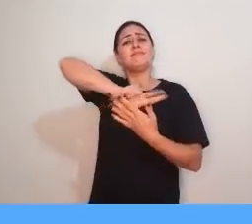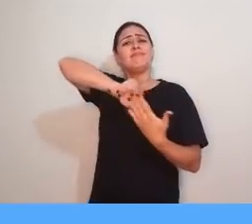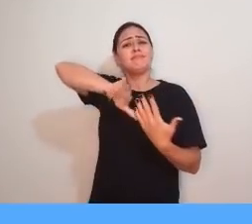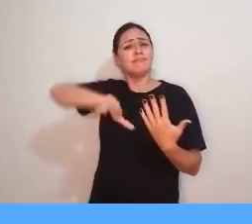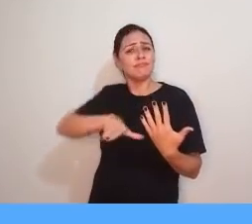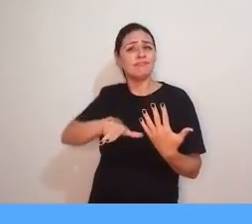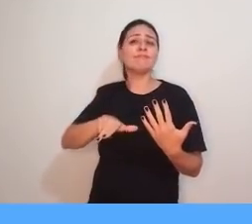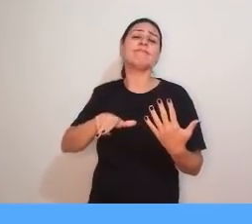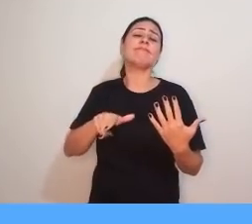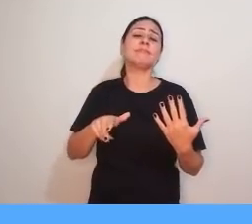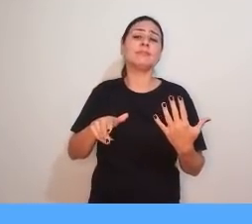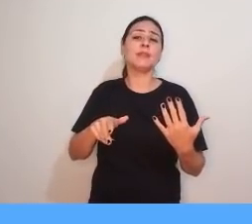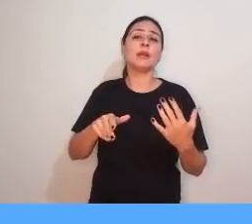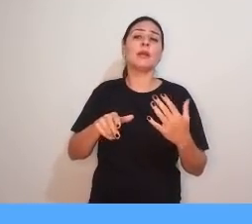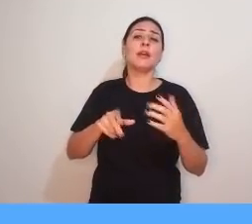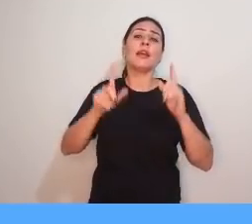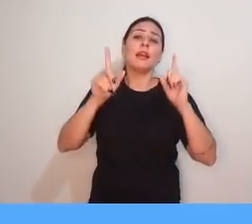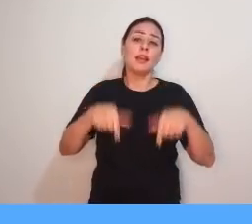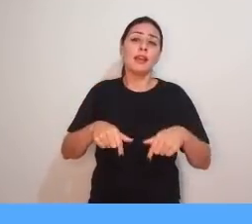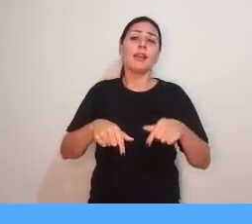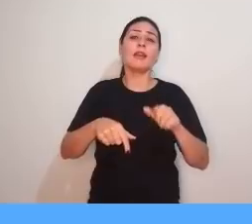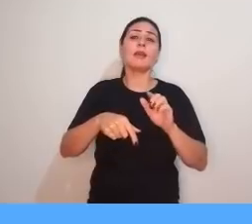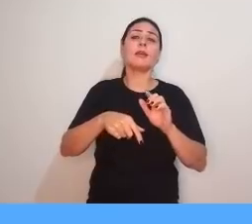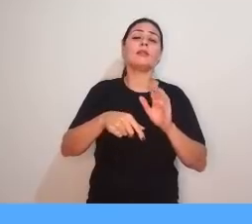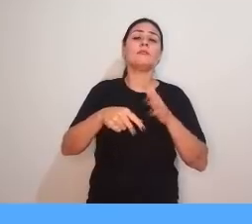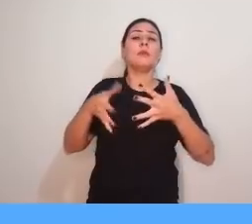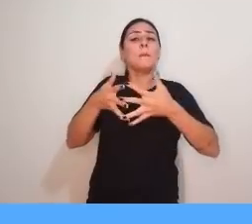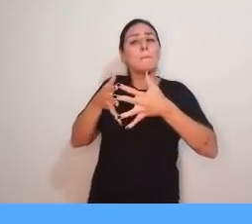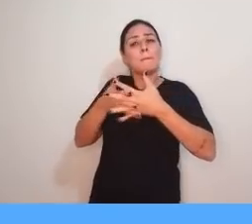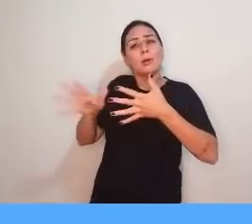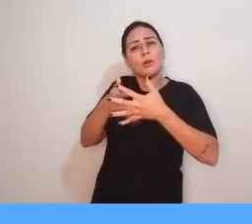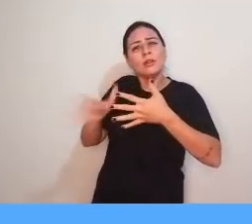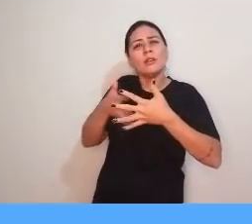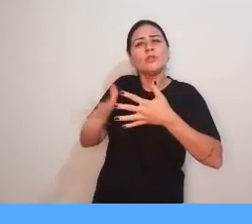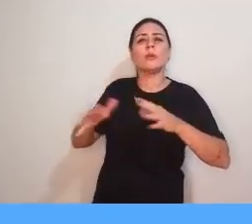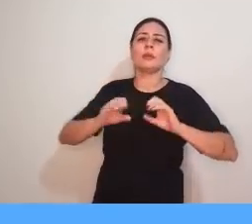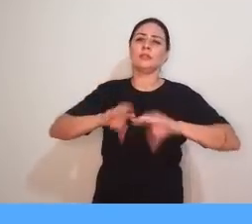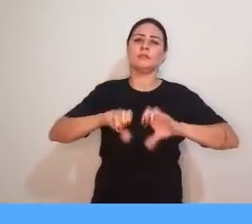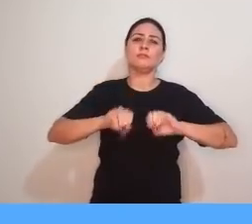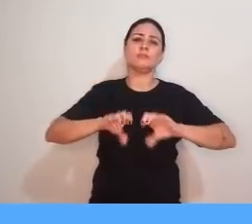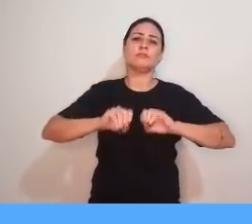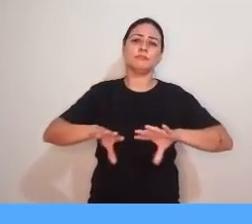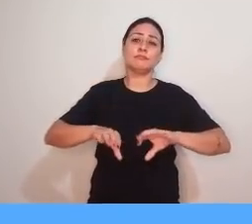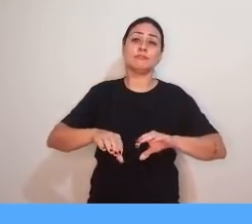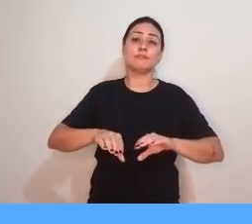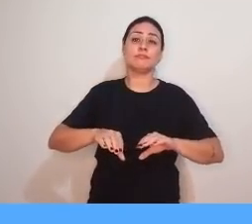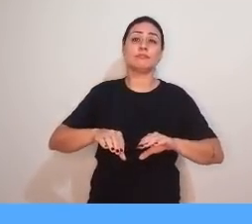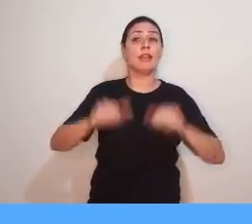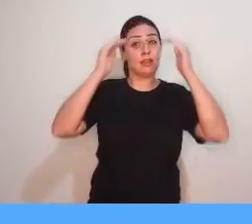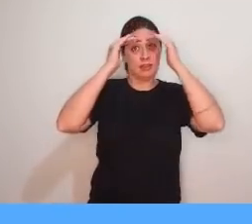o plano, né, de educação de vocês prevê e orienta, tá? Respeitando, é claro, a metodologia que você já tem muito bem